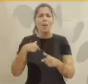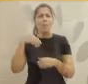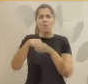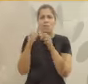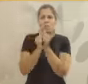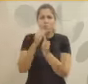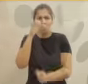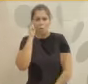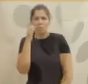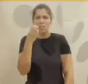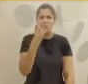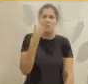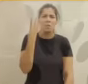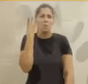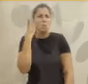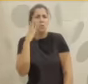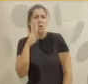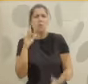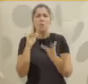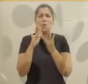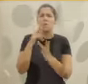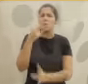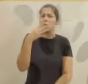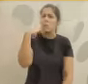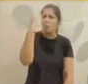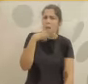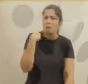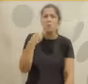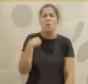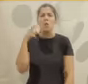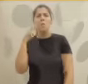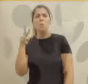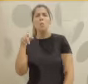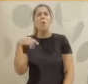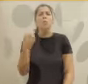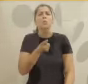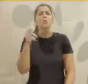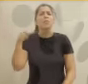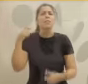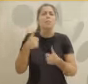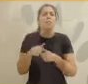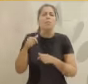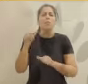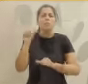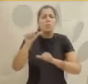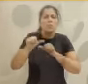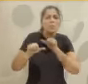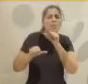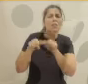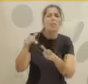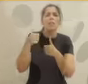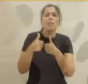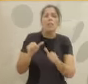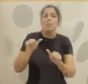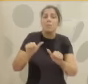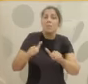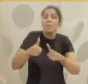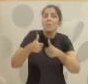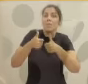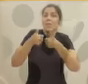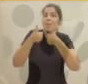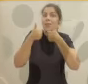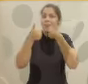E cada ano que passava, eu ia viajar com ele pelo Brasil, pelo Flamengo. Tinha competições e nós íamos. E como